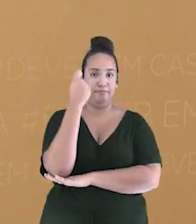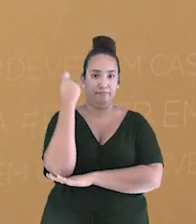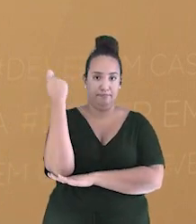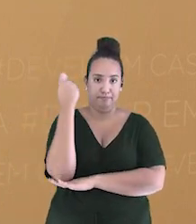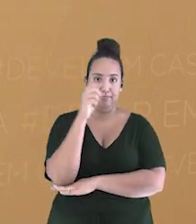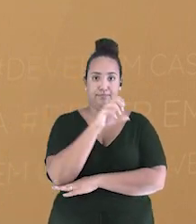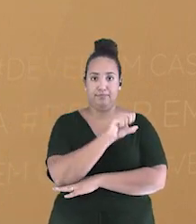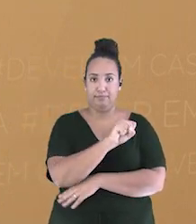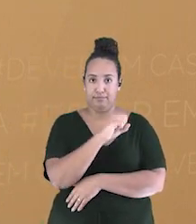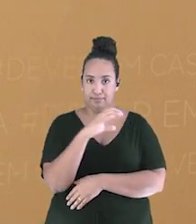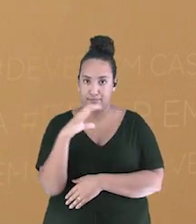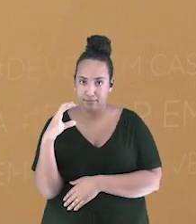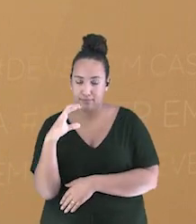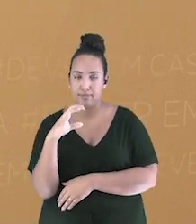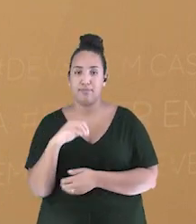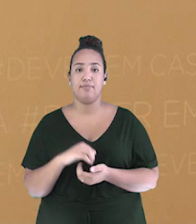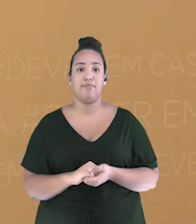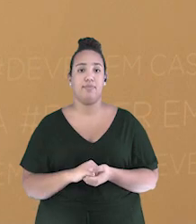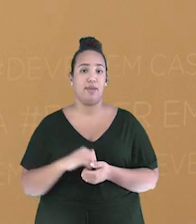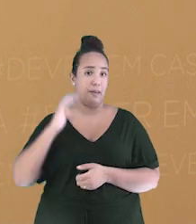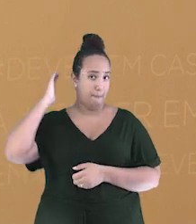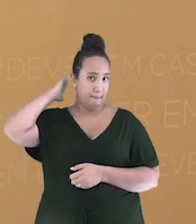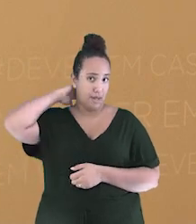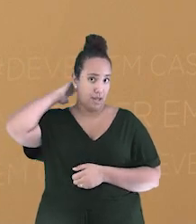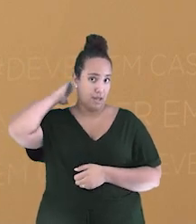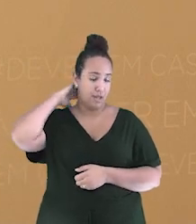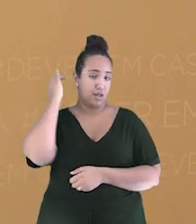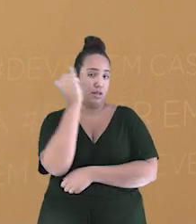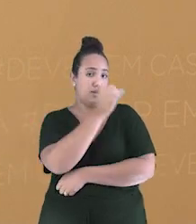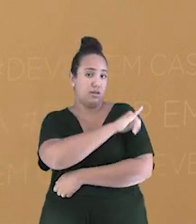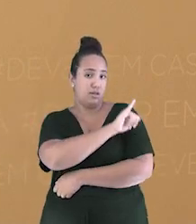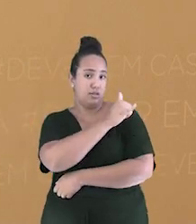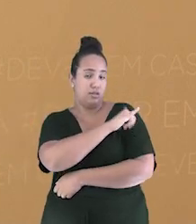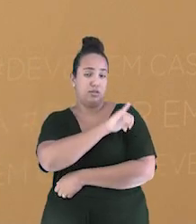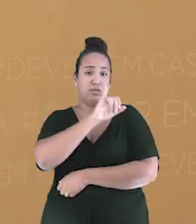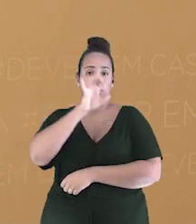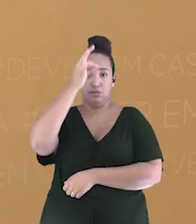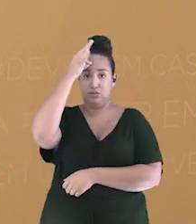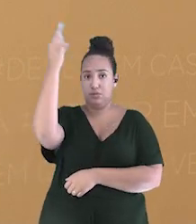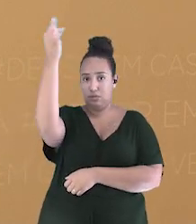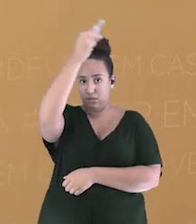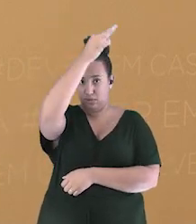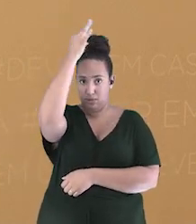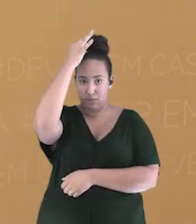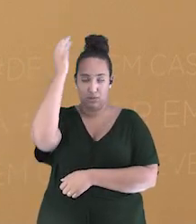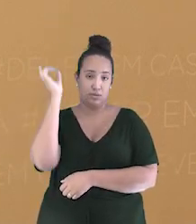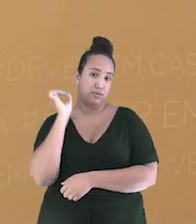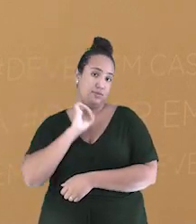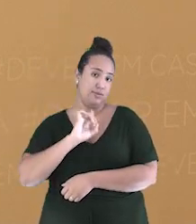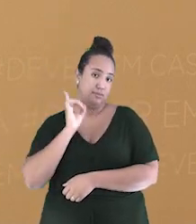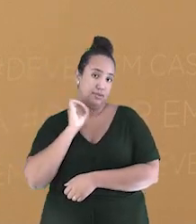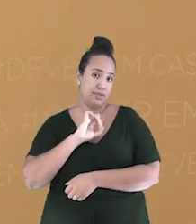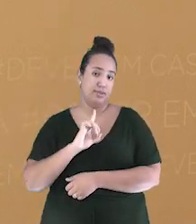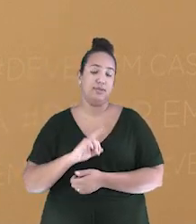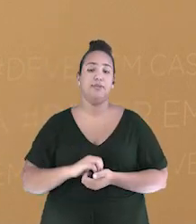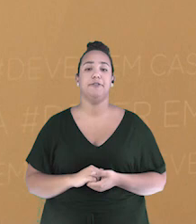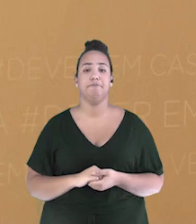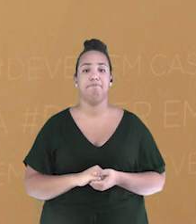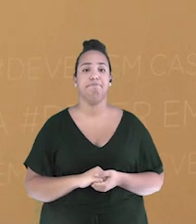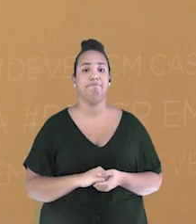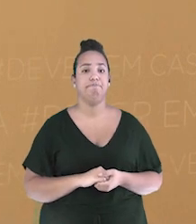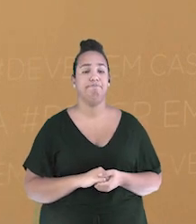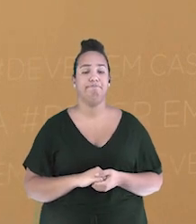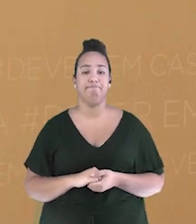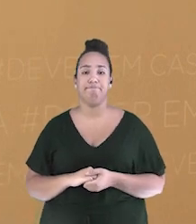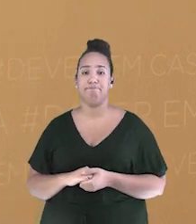do Sul, Santa Catarina, Paraná, Rio de Janeiro, Espírito Santo e Minas Gerais. Os